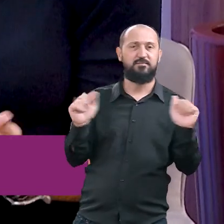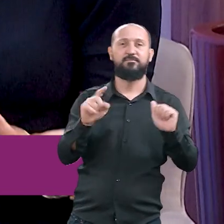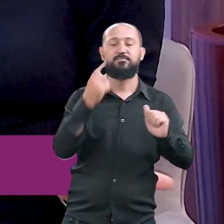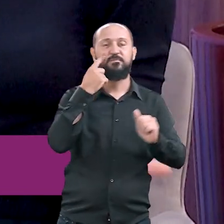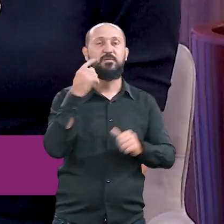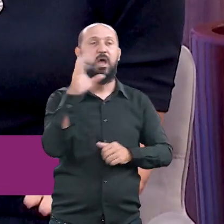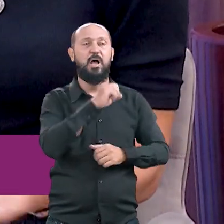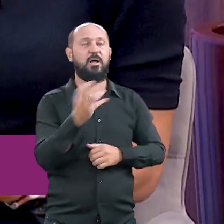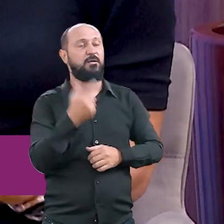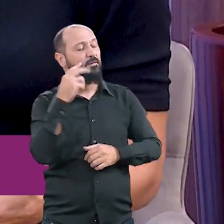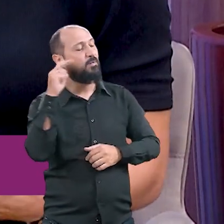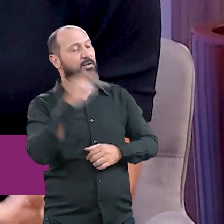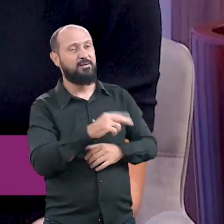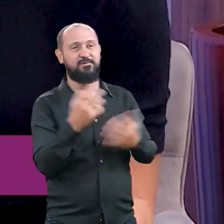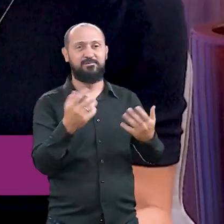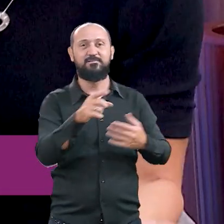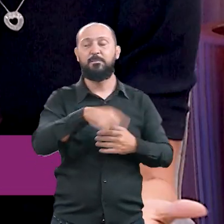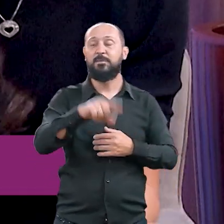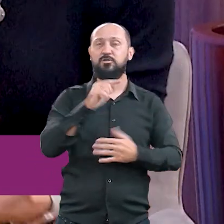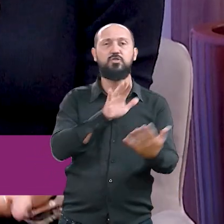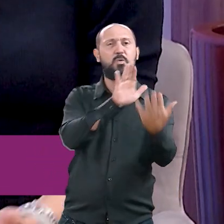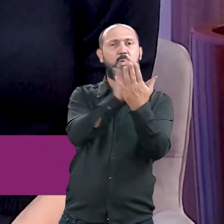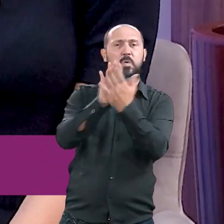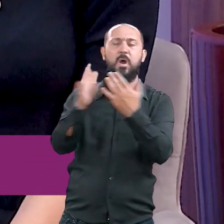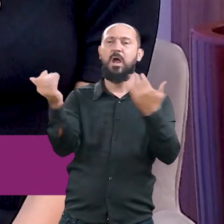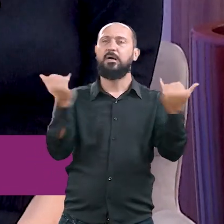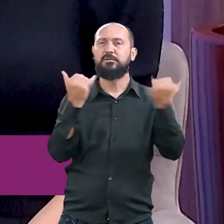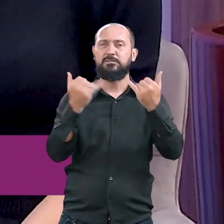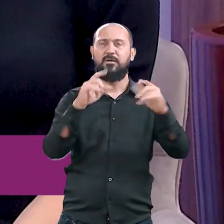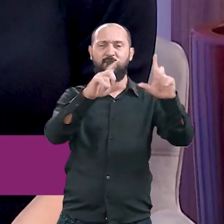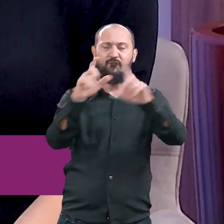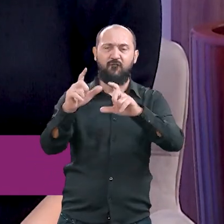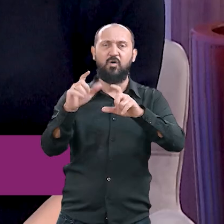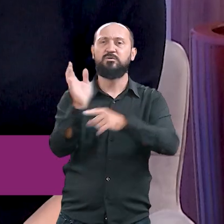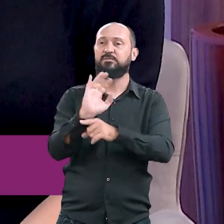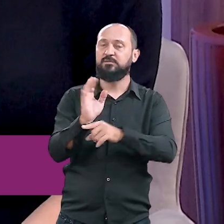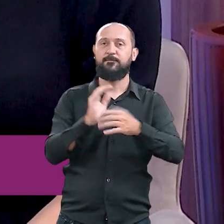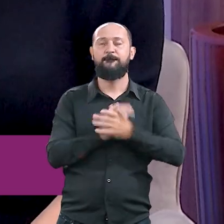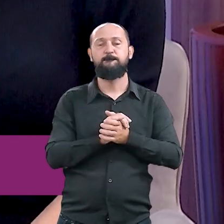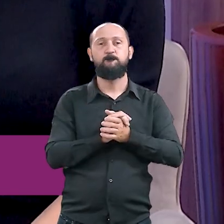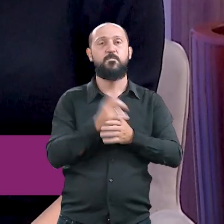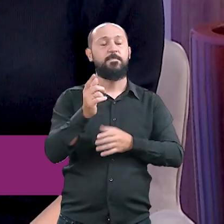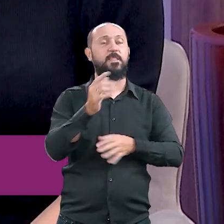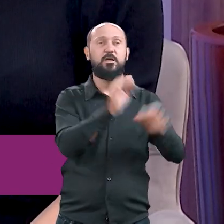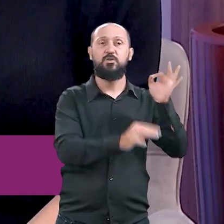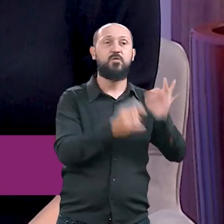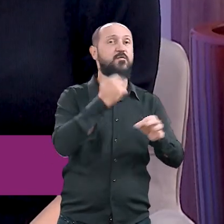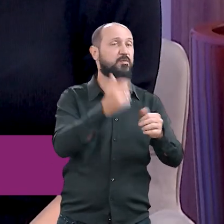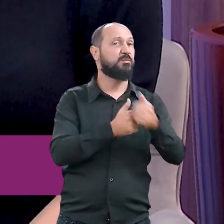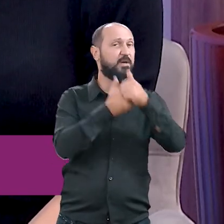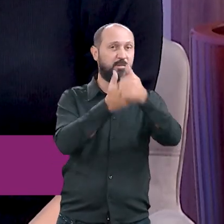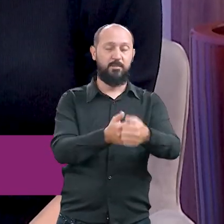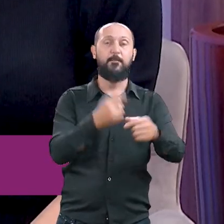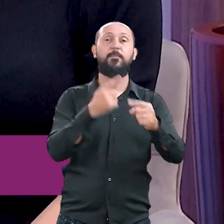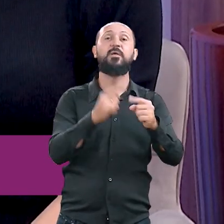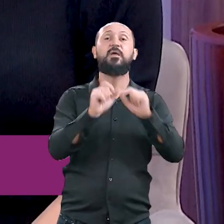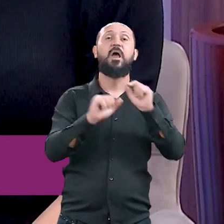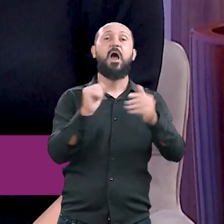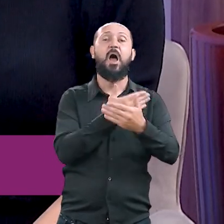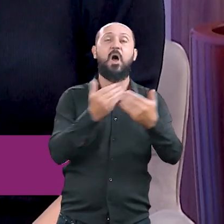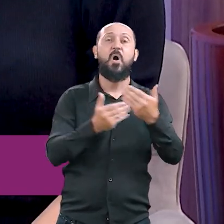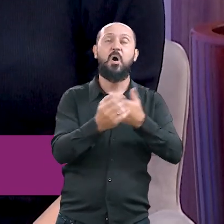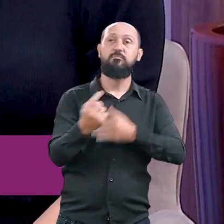responde, olha, as últimas informações que eu tenho são de maio de 2024. Então não adianta você estar num processo de campanha de agosto a